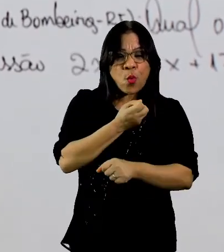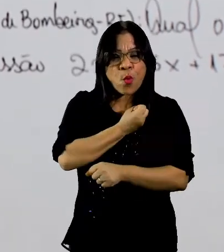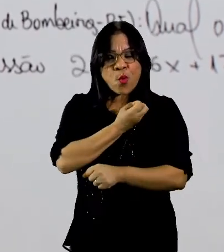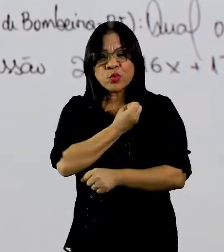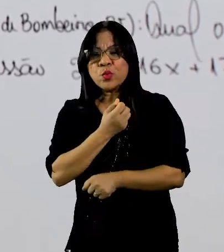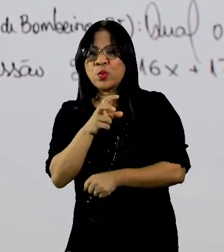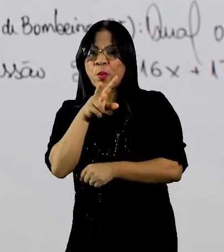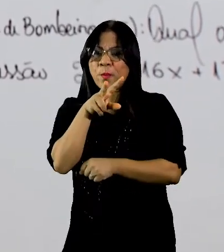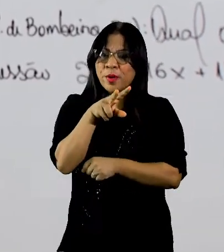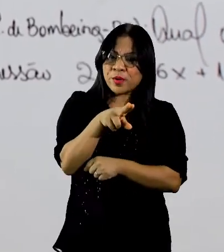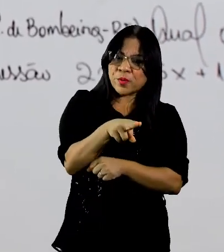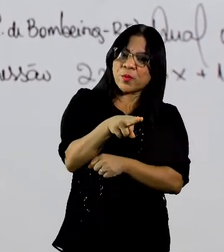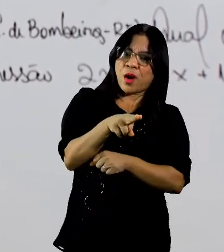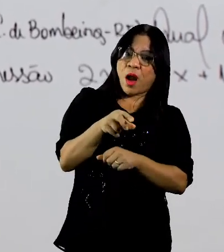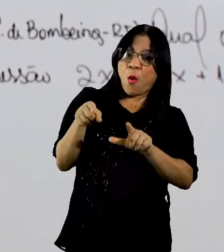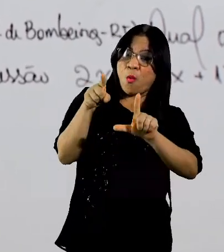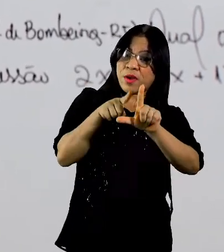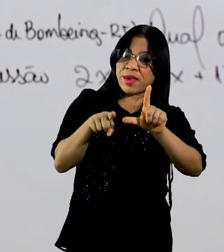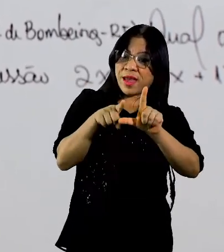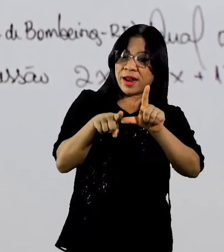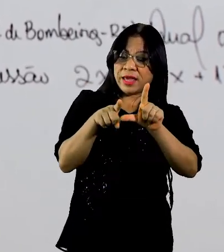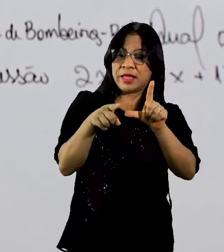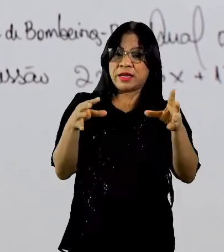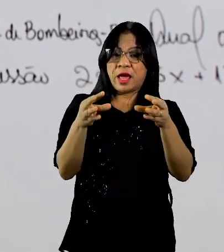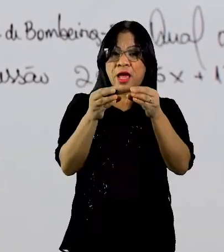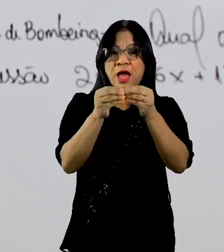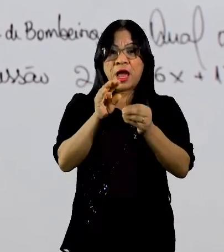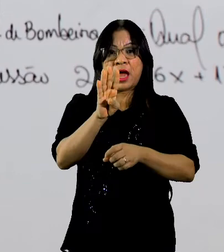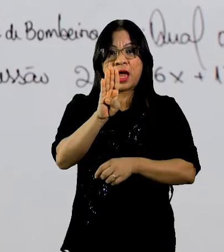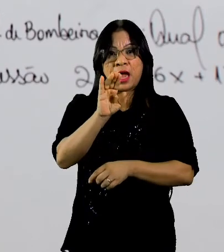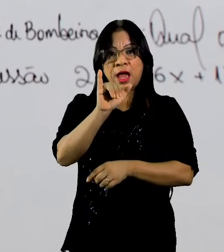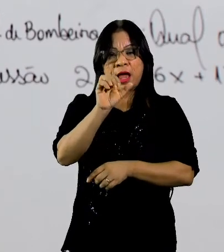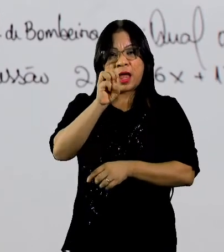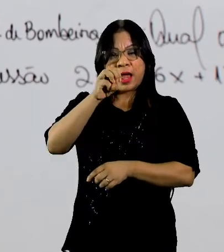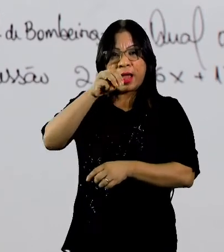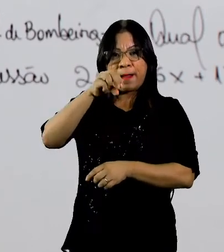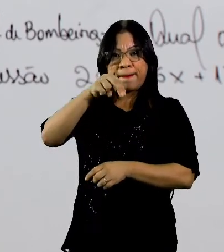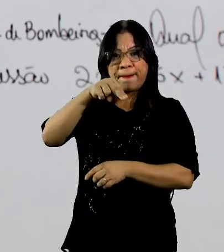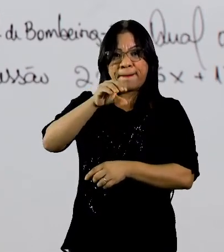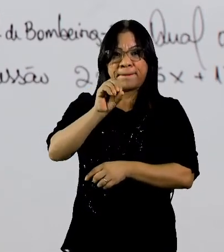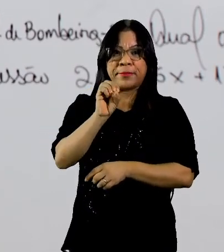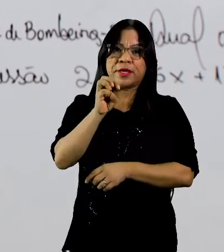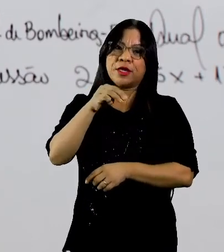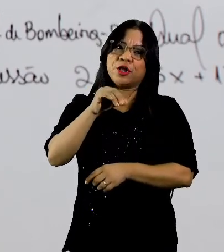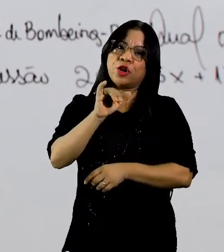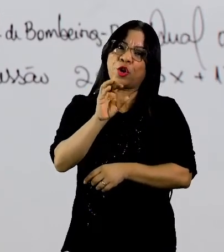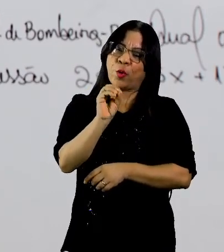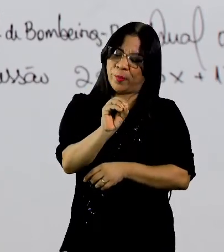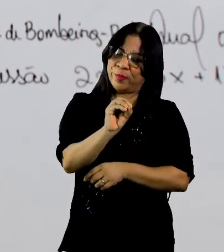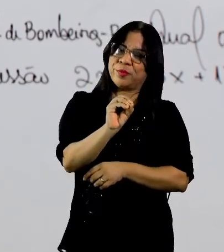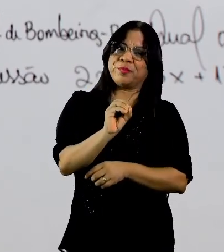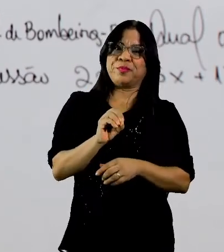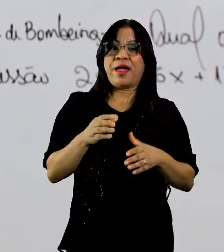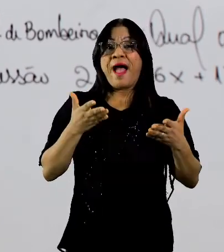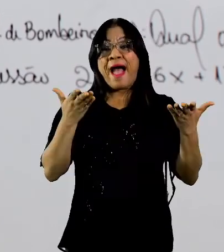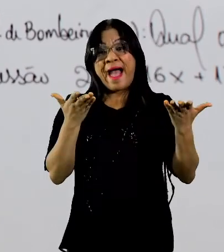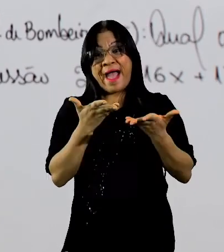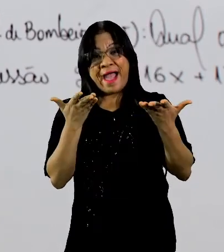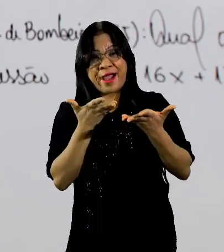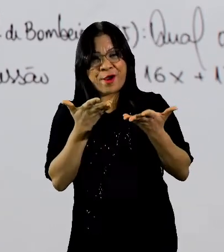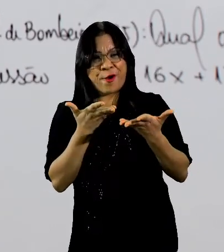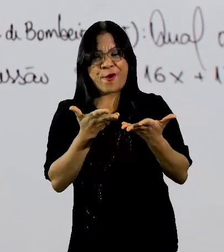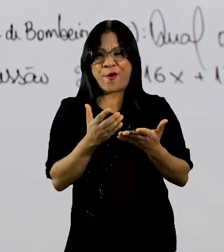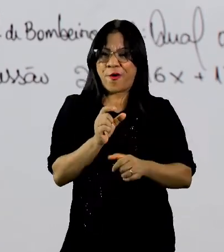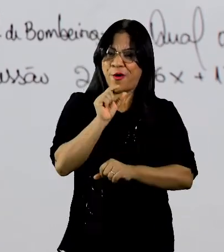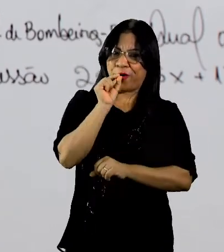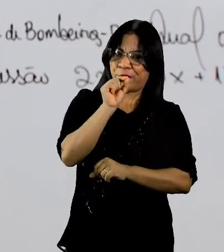se transformou em um binômio. Tranquilo, né, pessoal? Nós vamos fechar, então, agora, com chave de ouro, com 4 simulados que eu